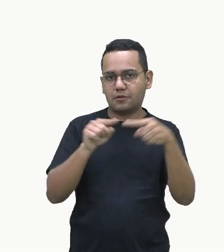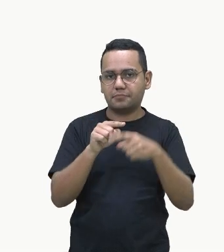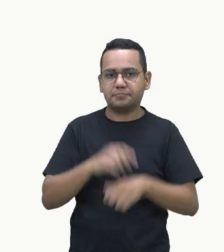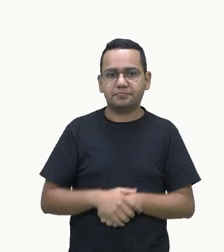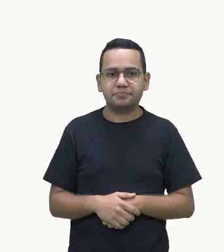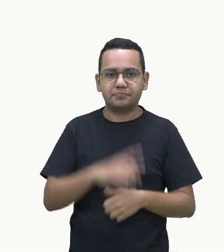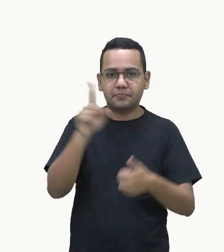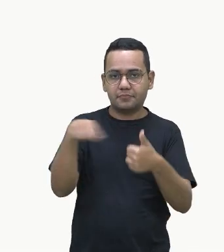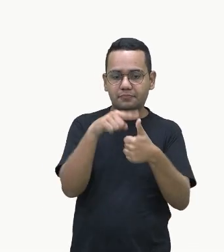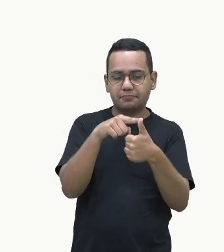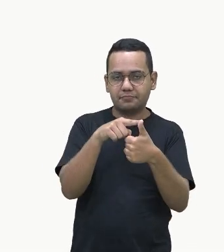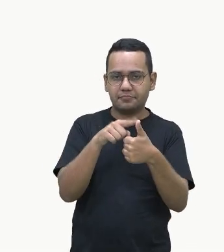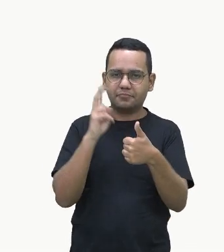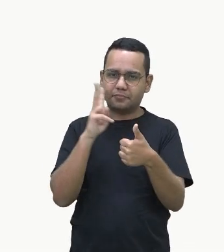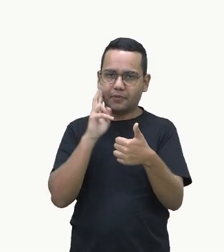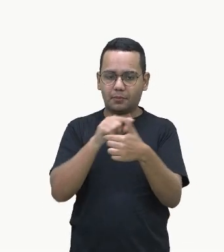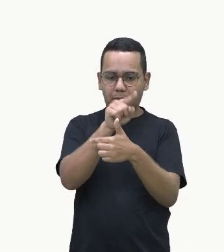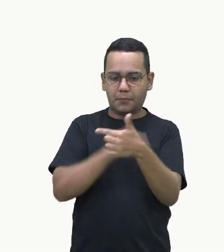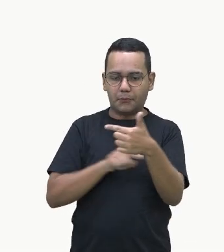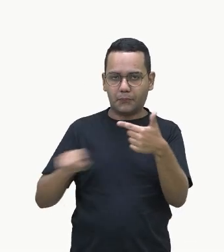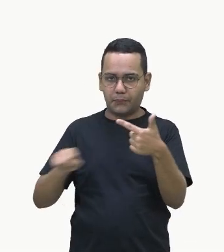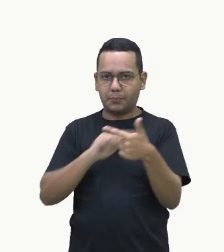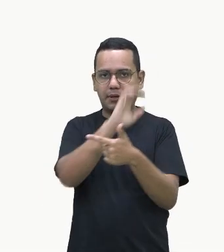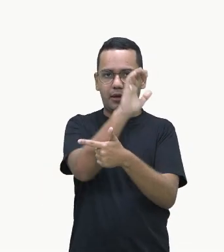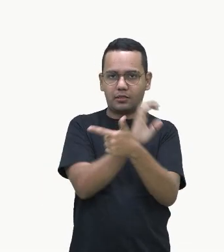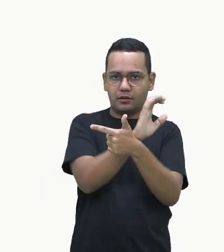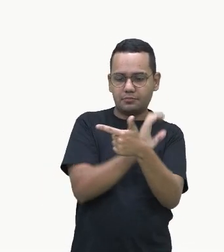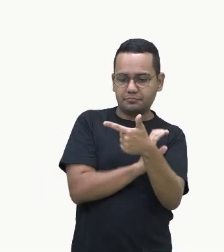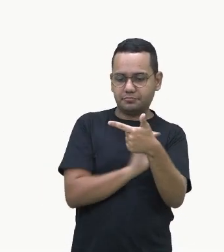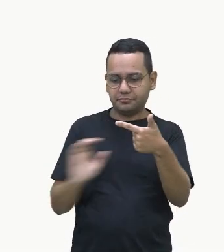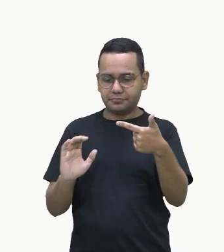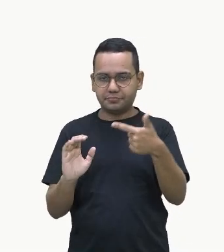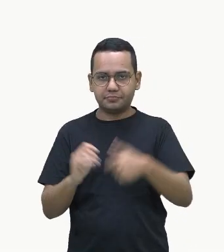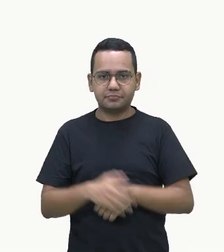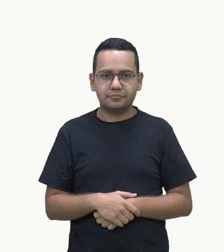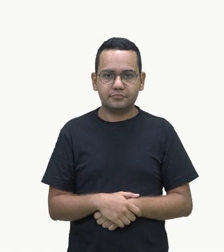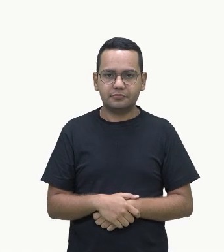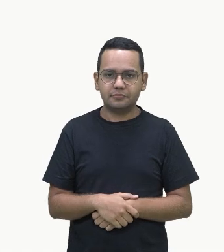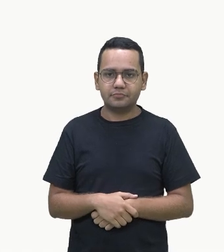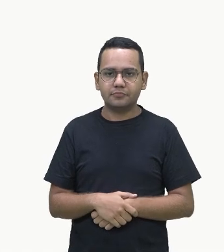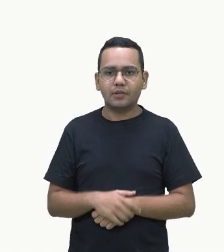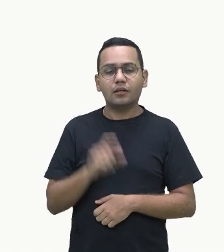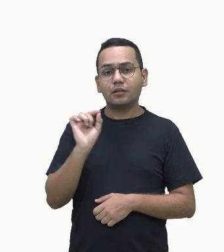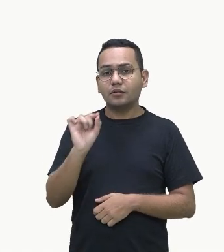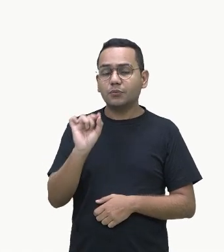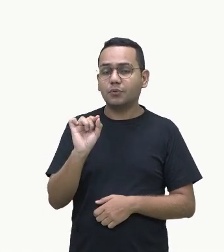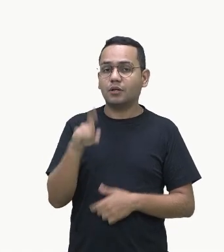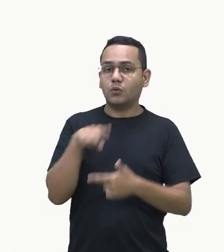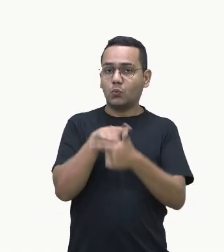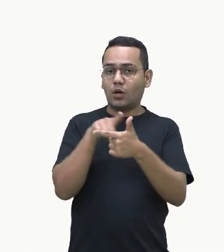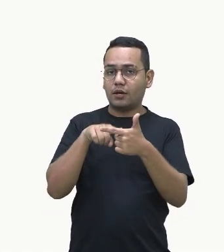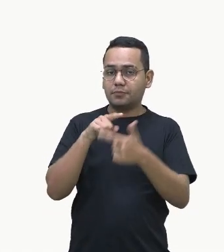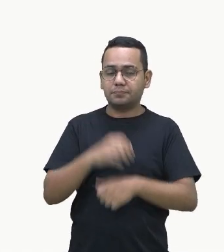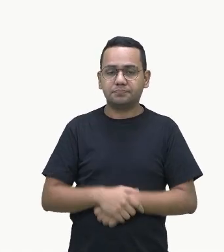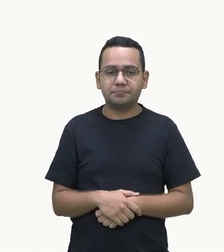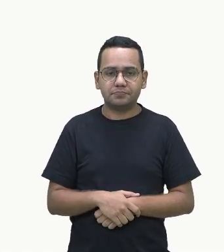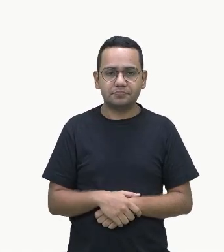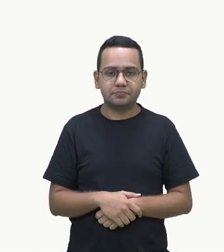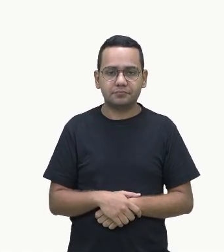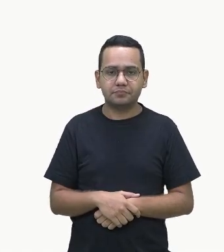com catetos, que nós acabamos de ver, que são os dois lados que formam qual ângulo? O ângulo reto. Eles